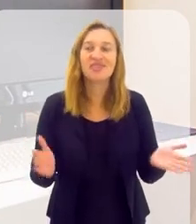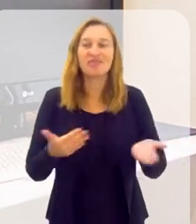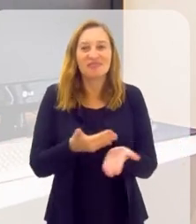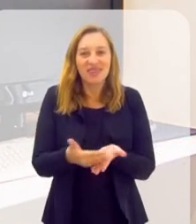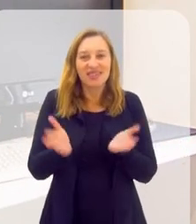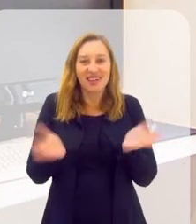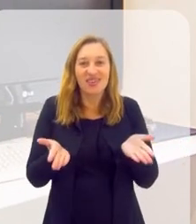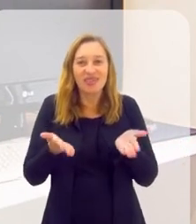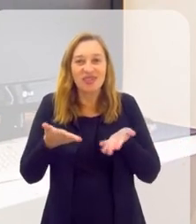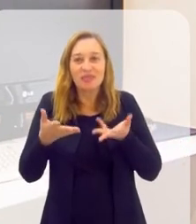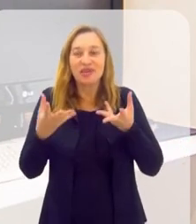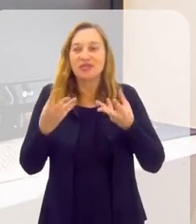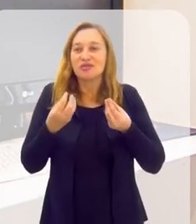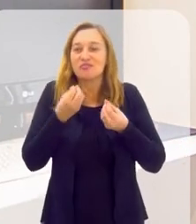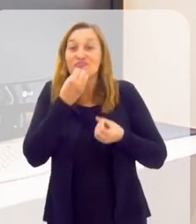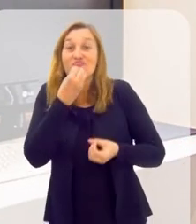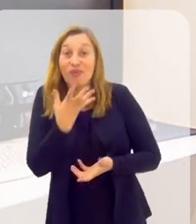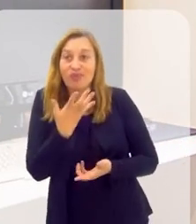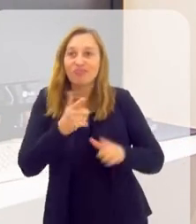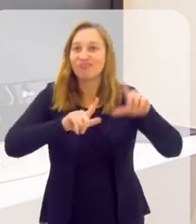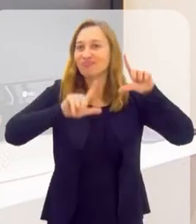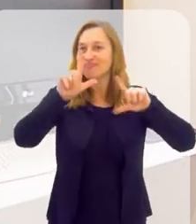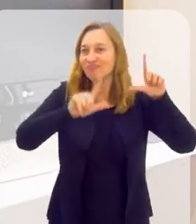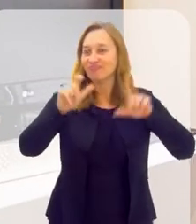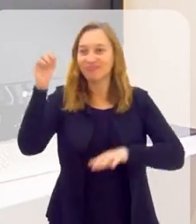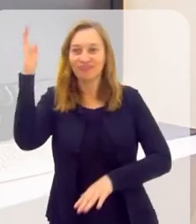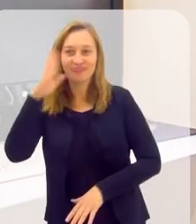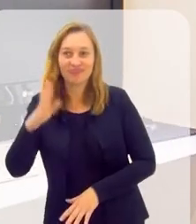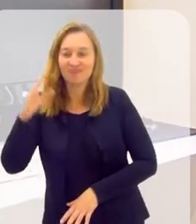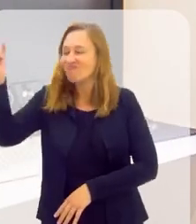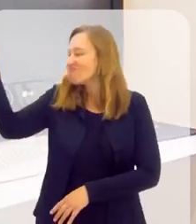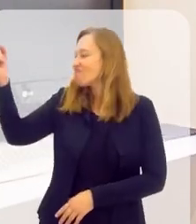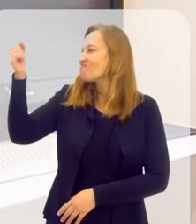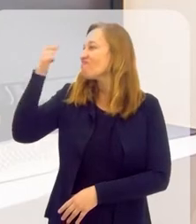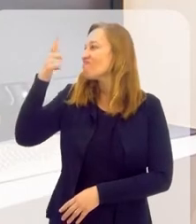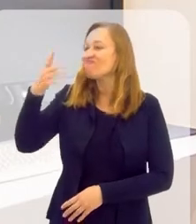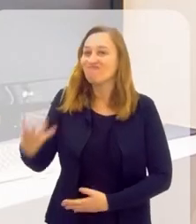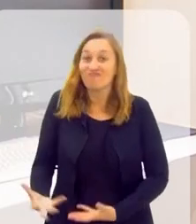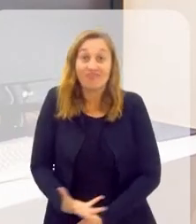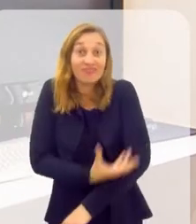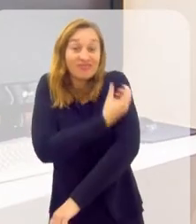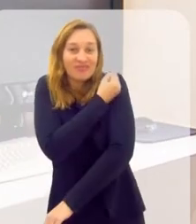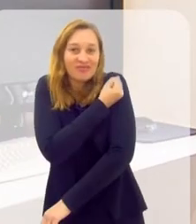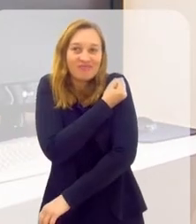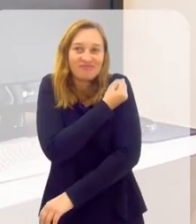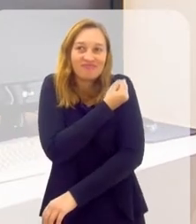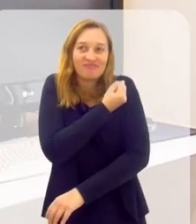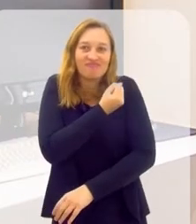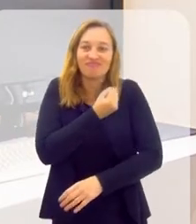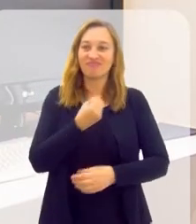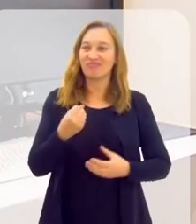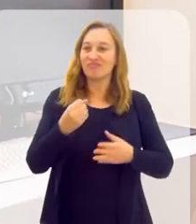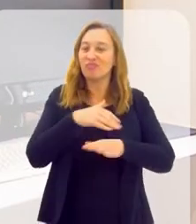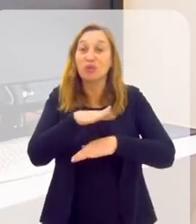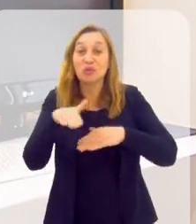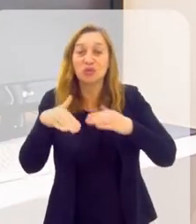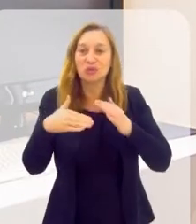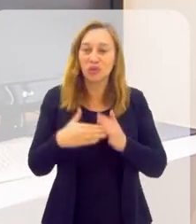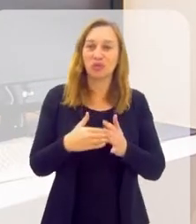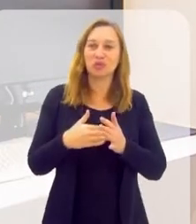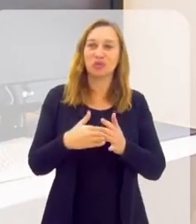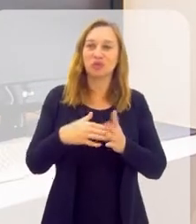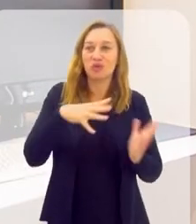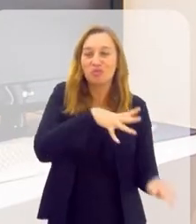Gente, começa agora o programa mais gostosinho da televisão brasileira. É inspiração, é emoção e alto